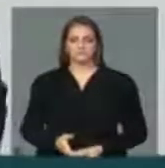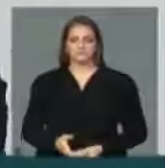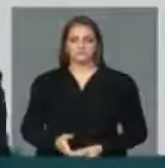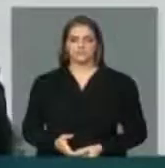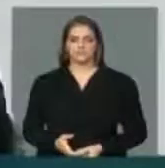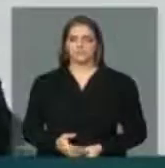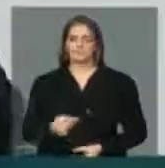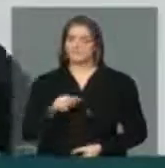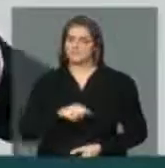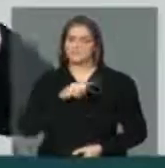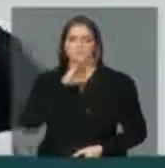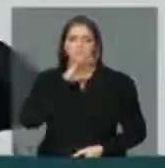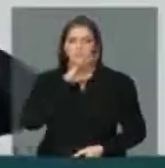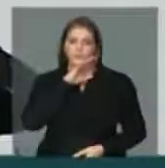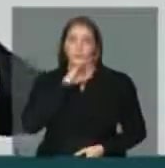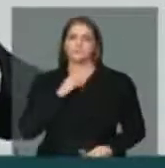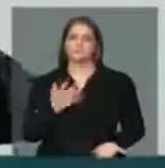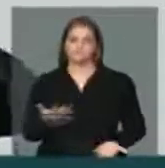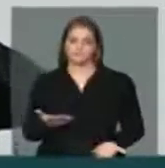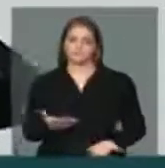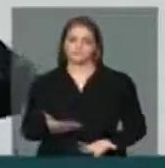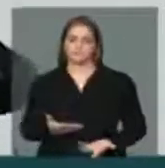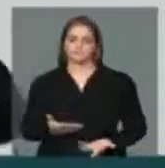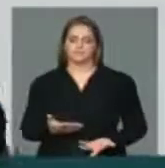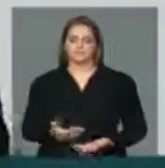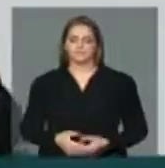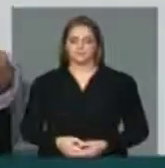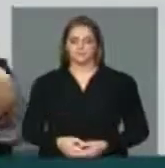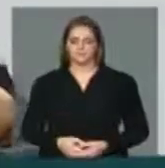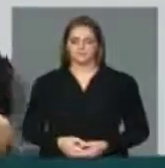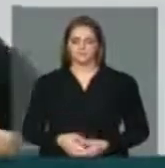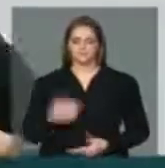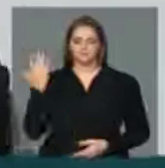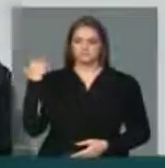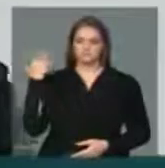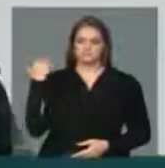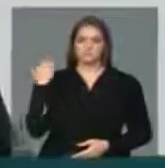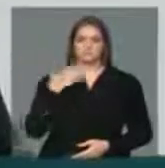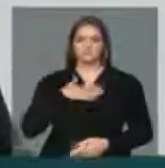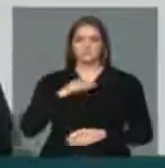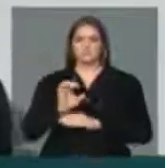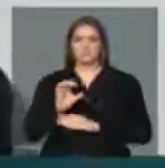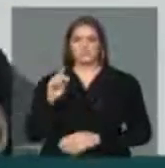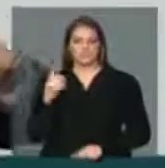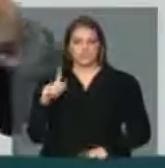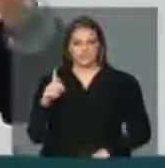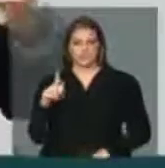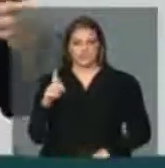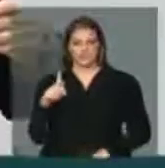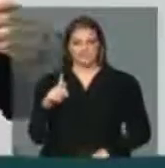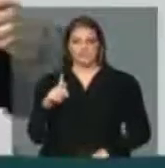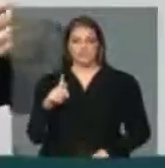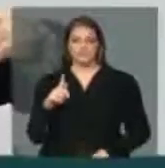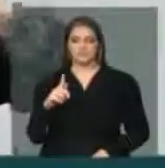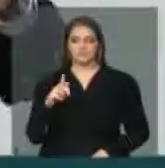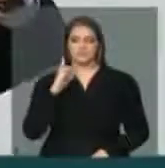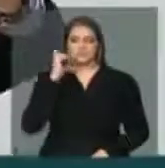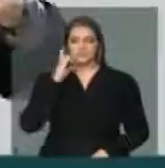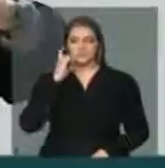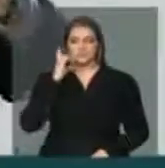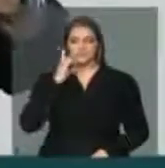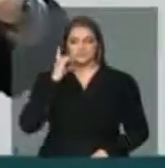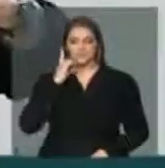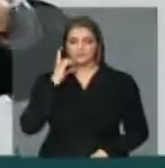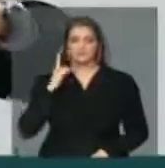aí você vê, como aconteceu nessa eleição passada no meu estado de Goiás, deputado